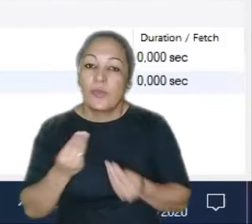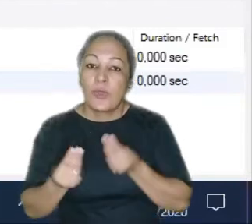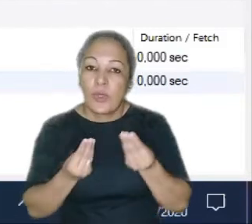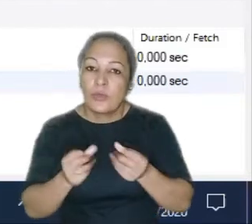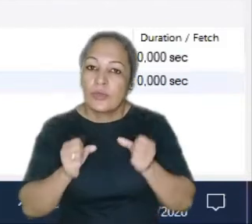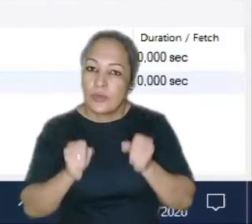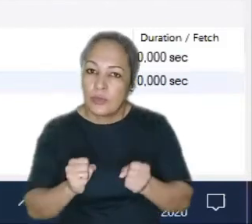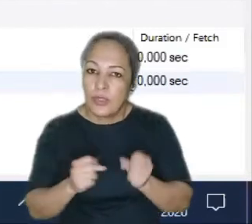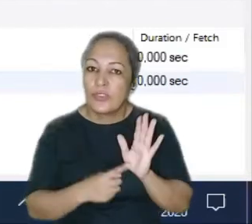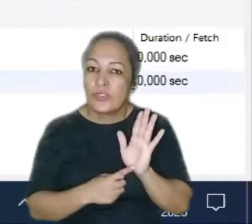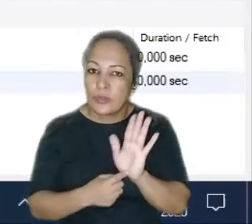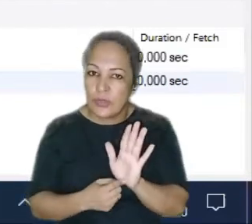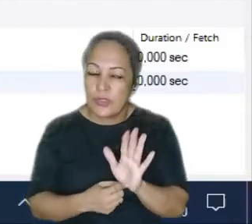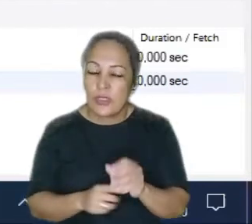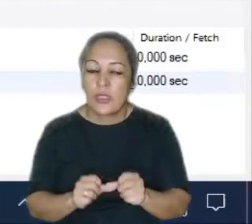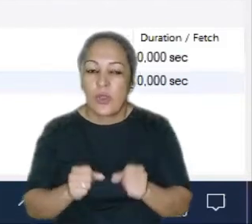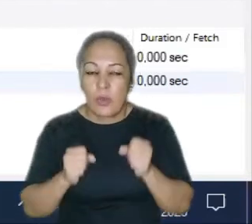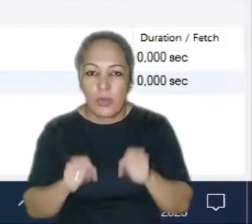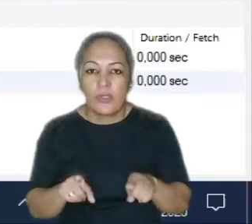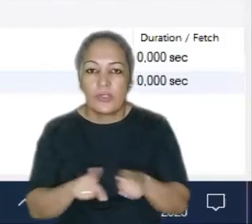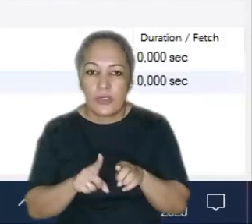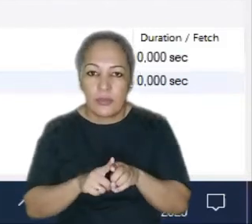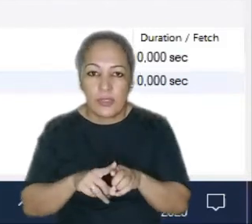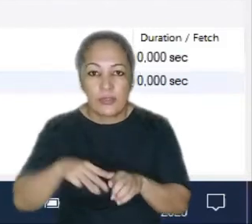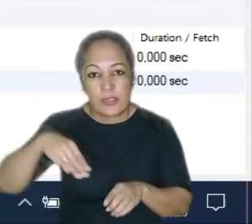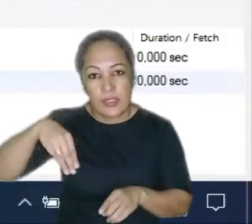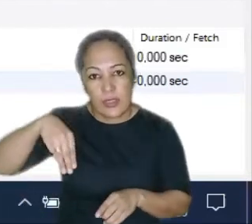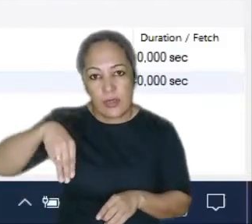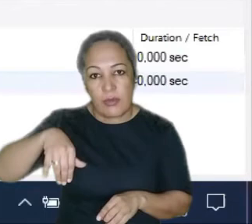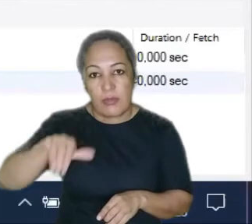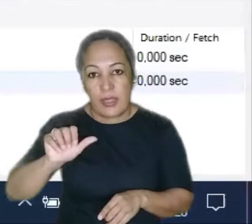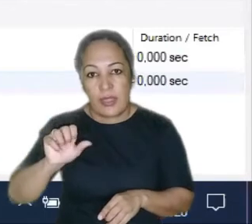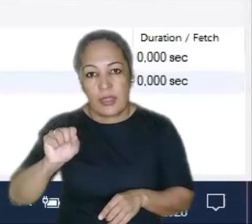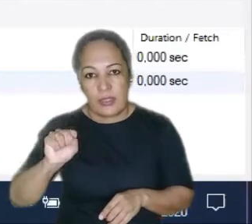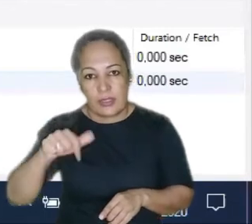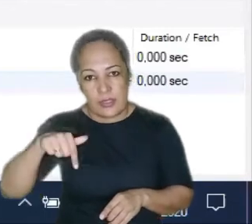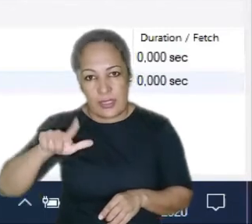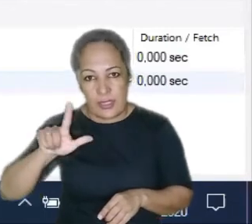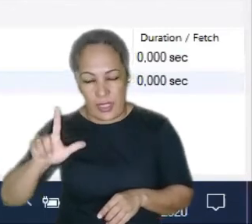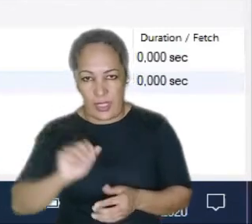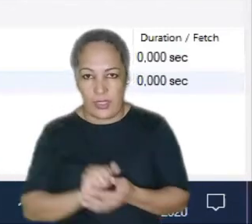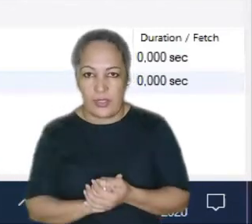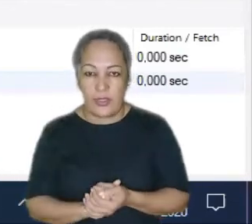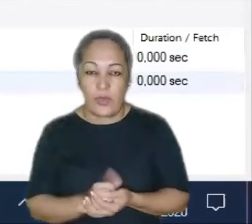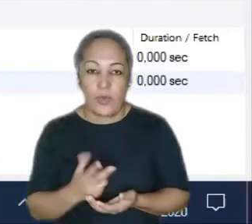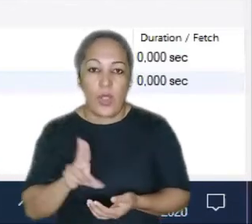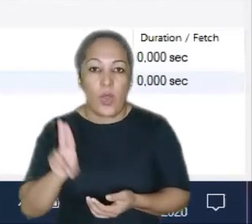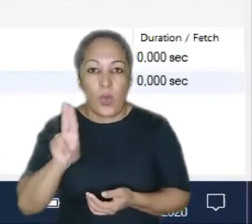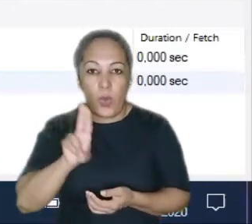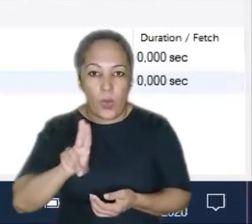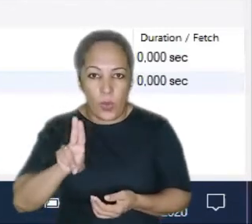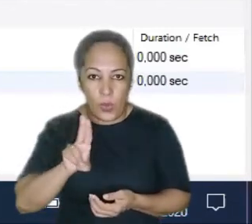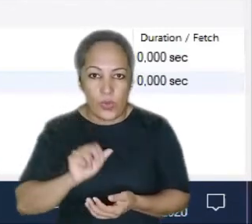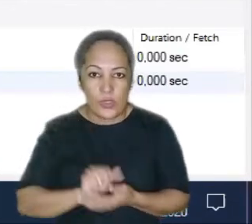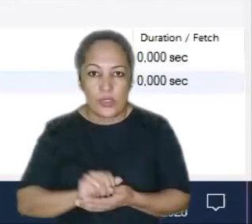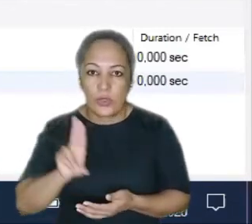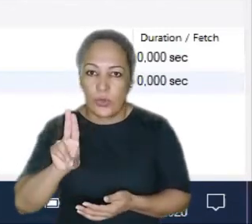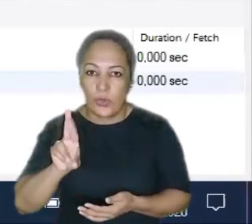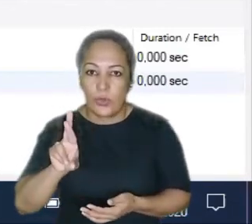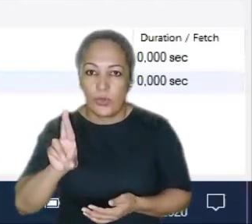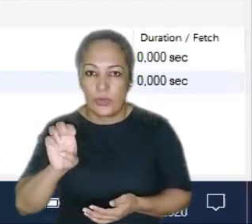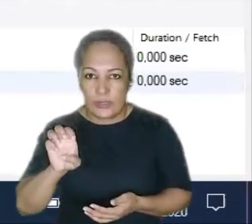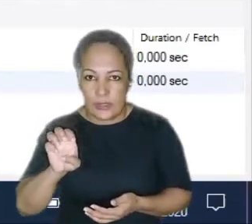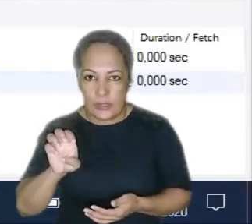fazer um comando SQL também. O comando é use Jackson. Use a base